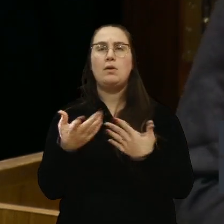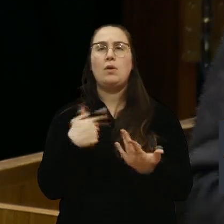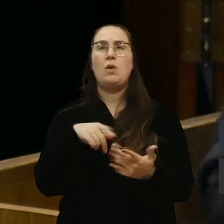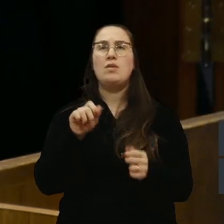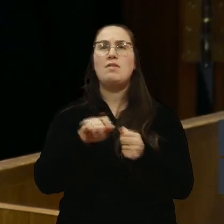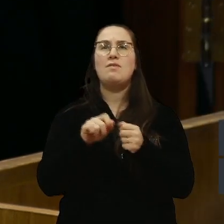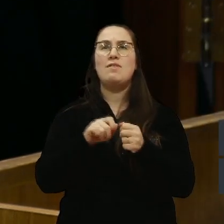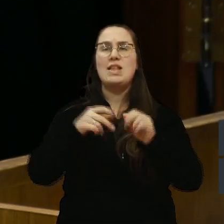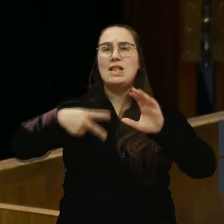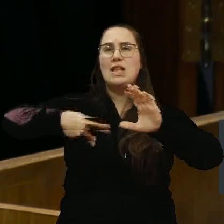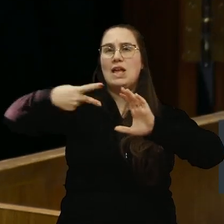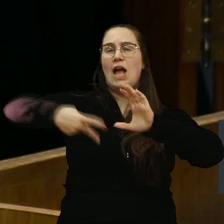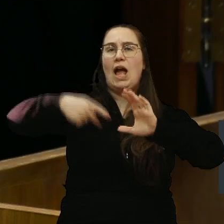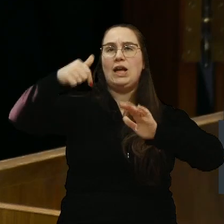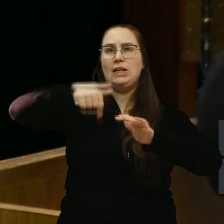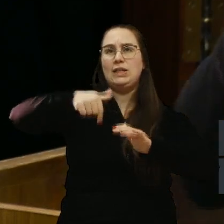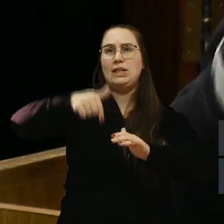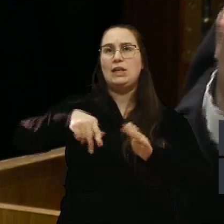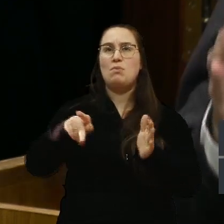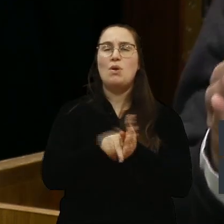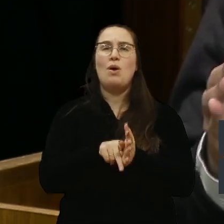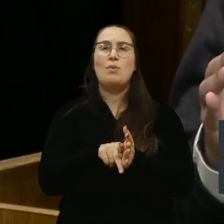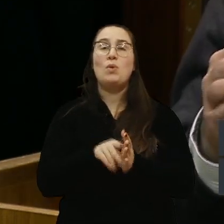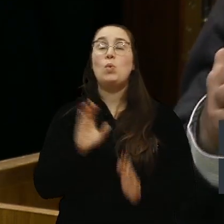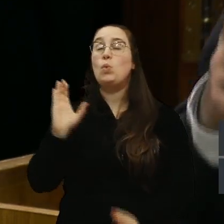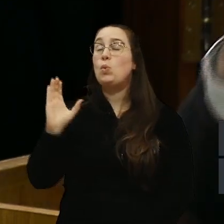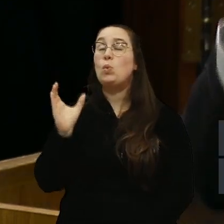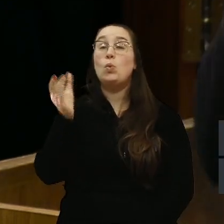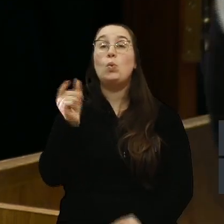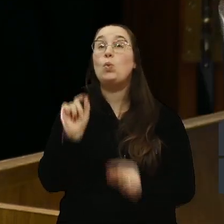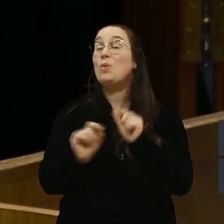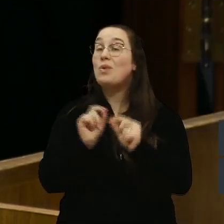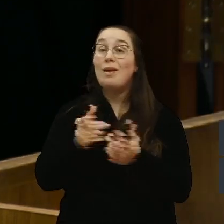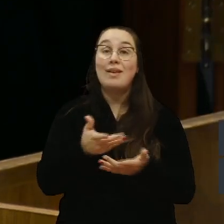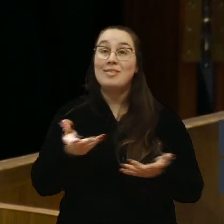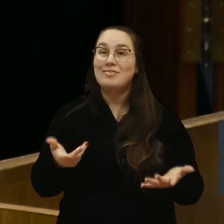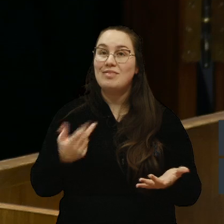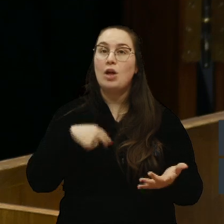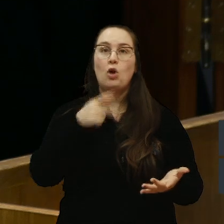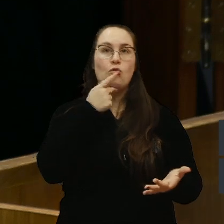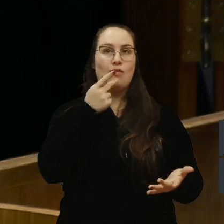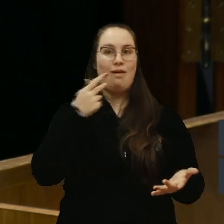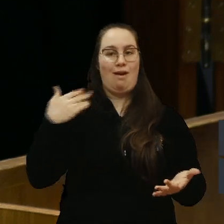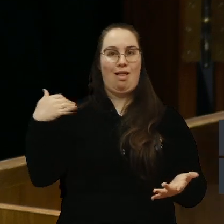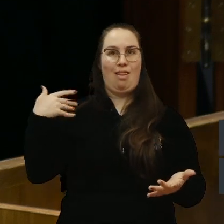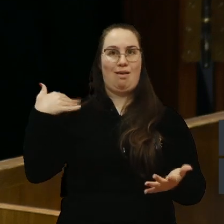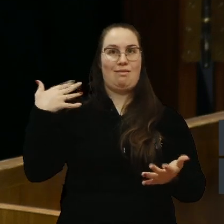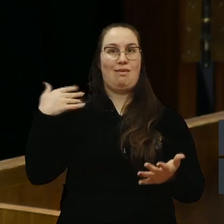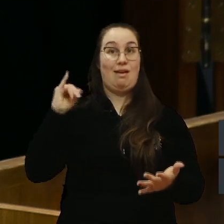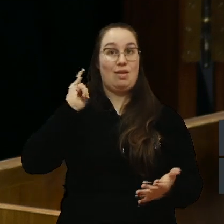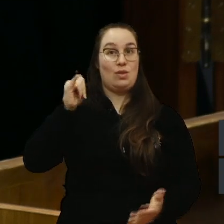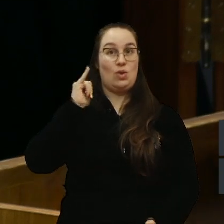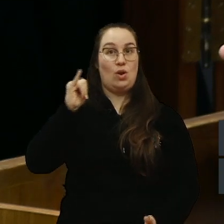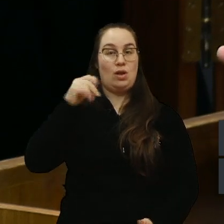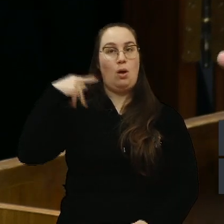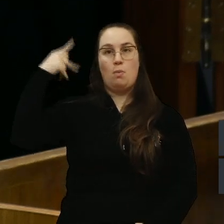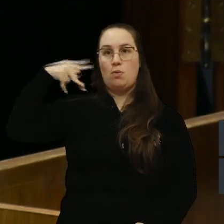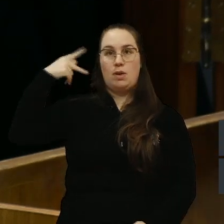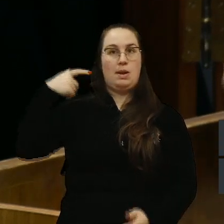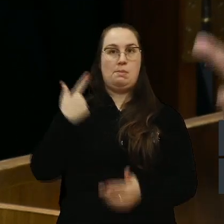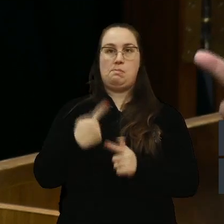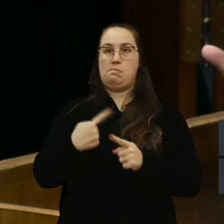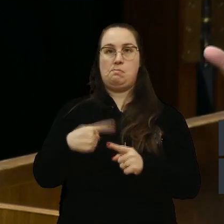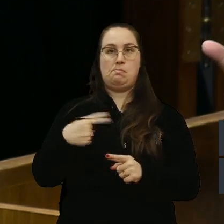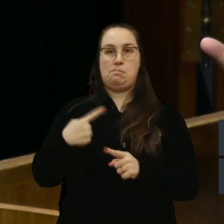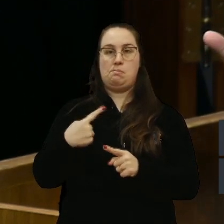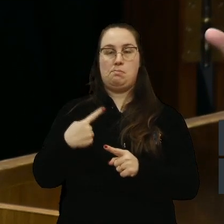fazemos aqui nessa casa, o que acontece? Aqui quem fala é o historiador, porque político não precisa ser contador,